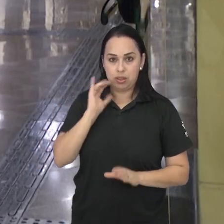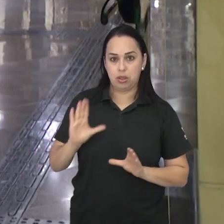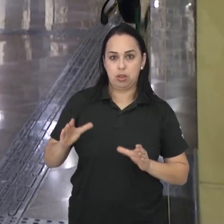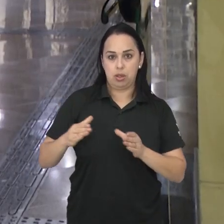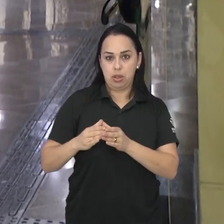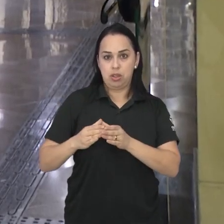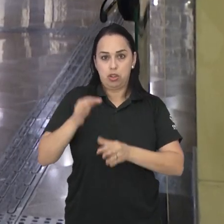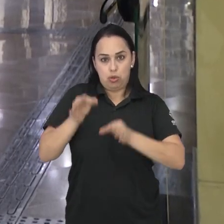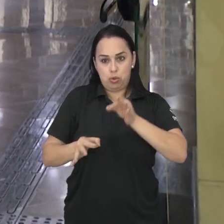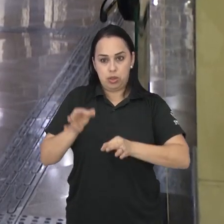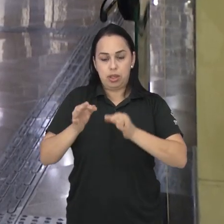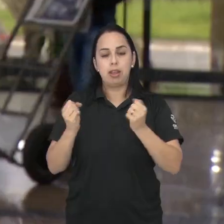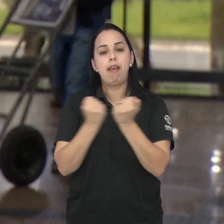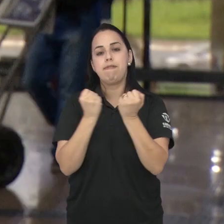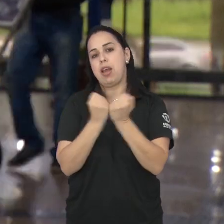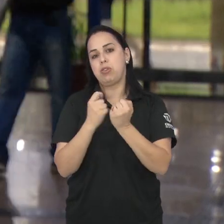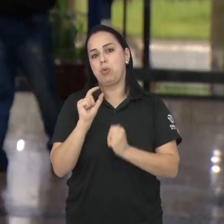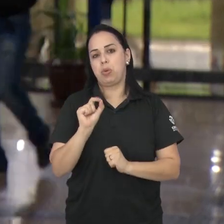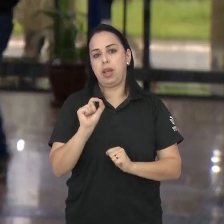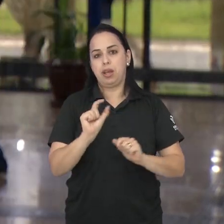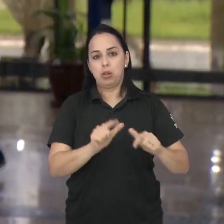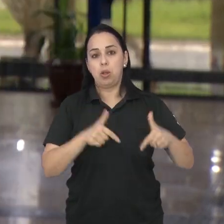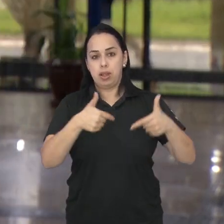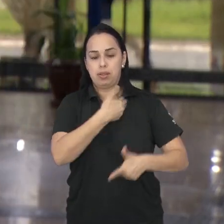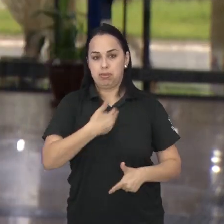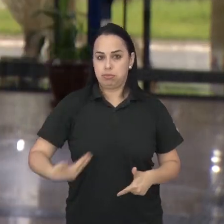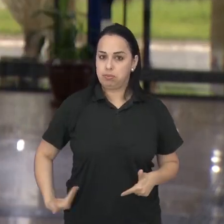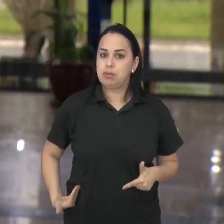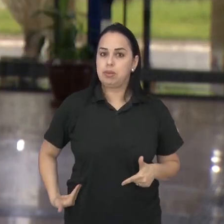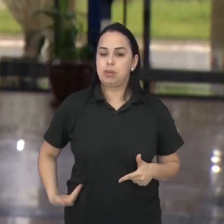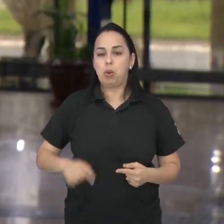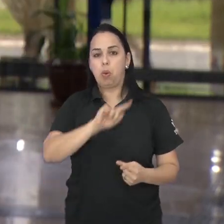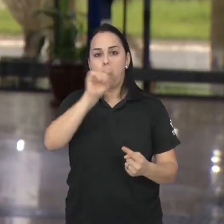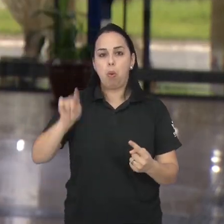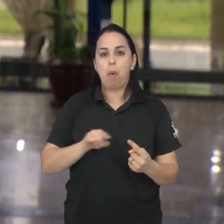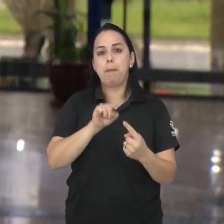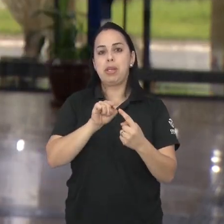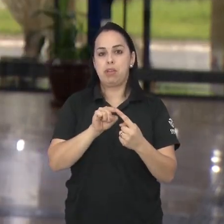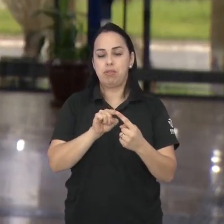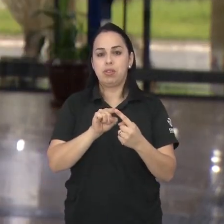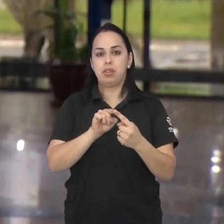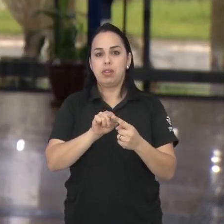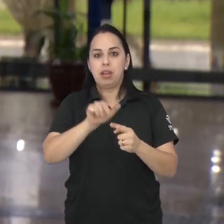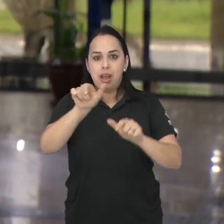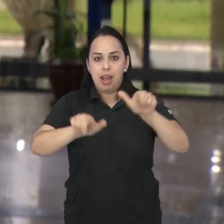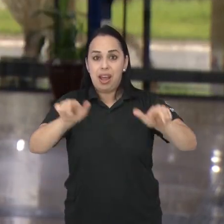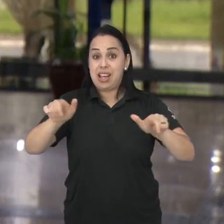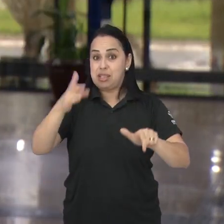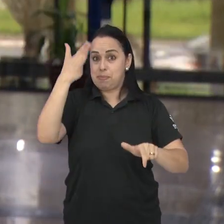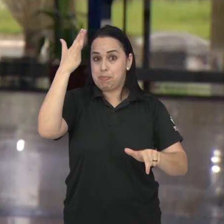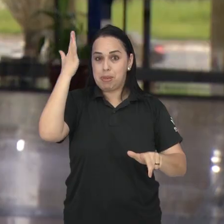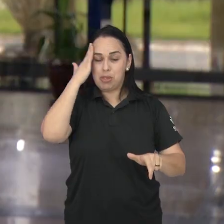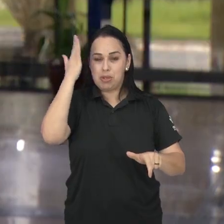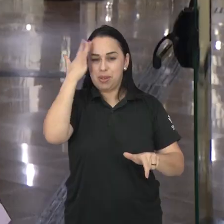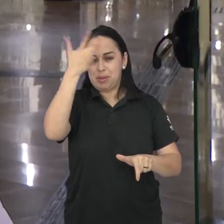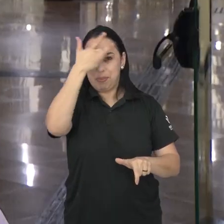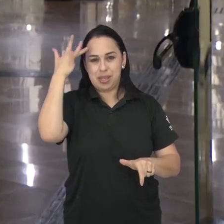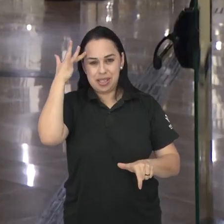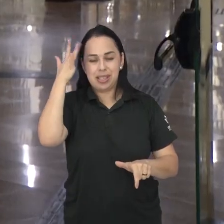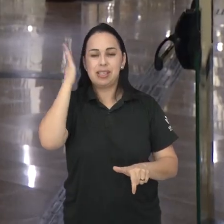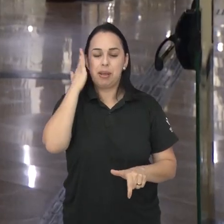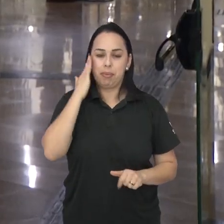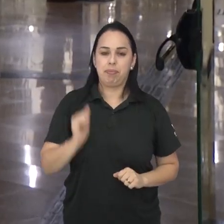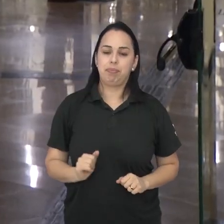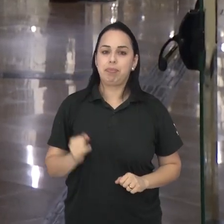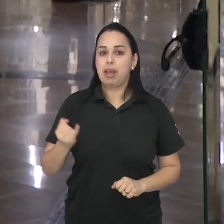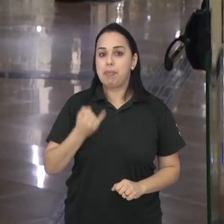da Comissão de Justiça, defende que toda ação pública deve ter como ponto de partida o interesse popular. A gente sempre